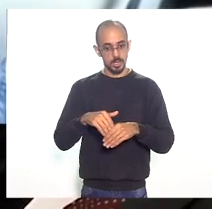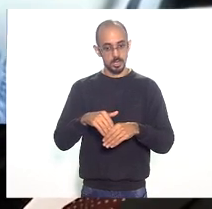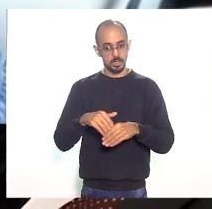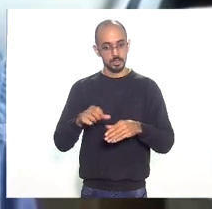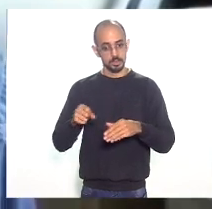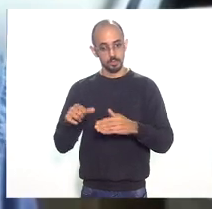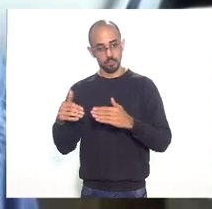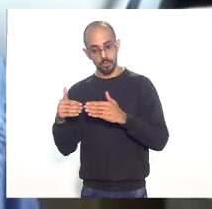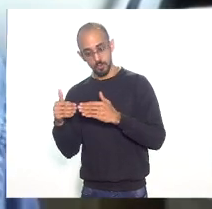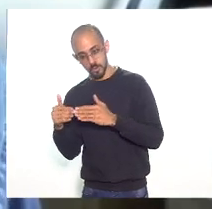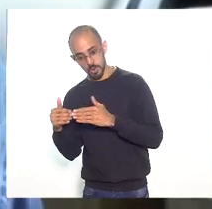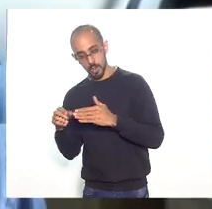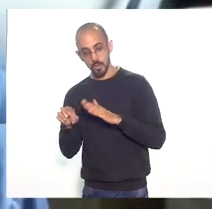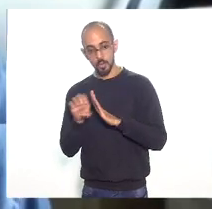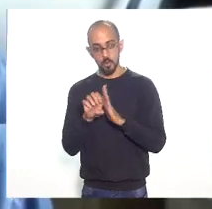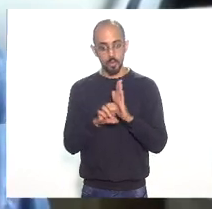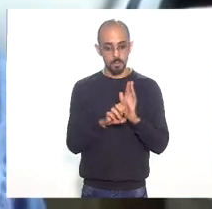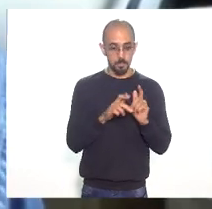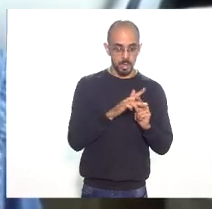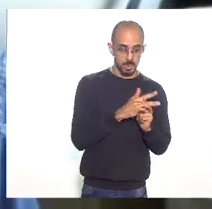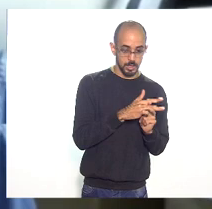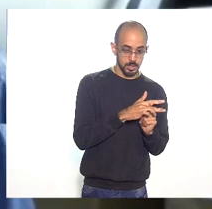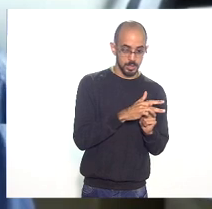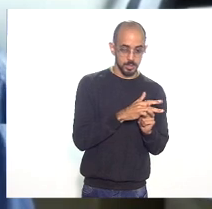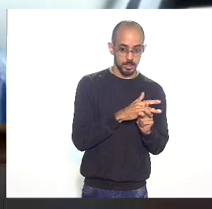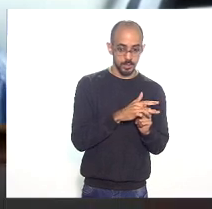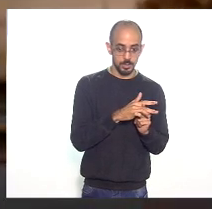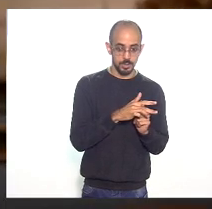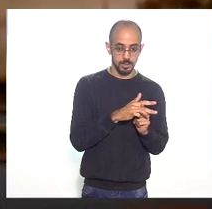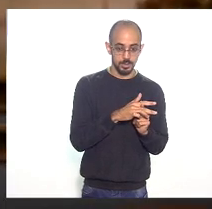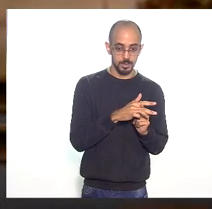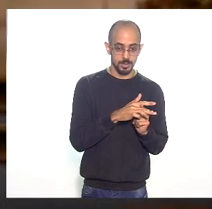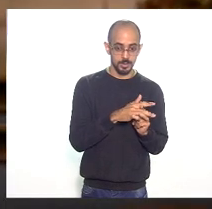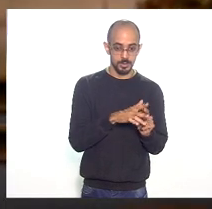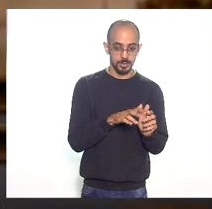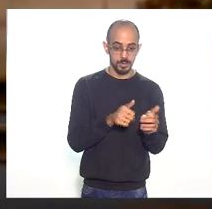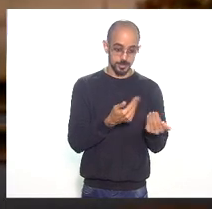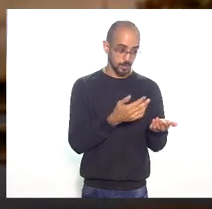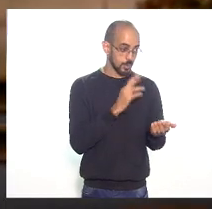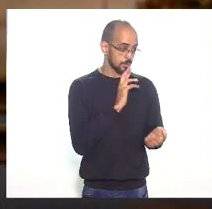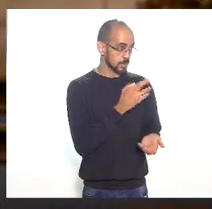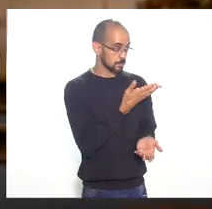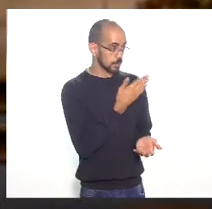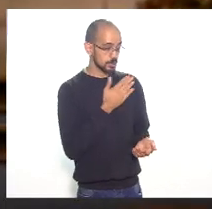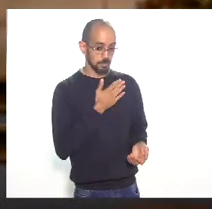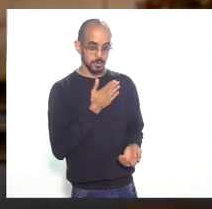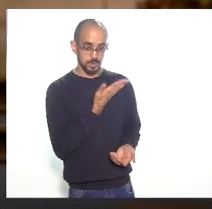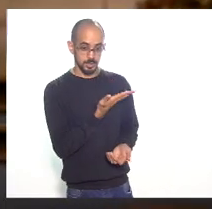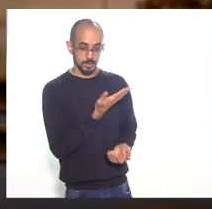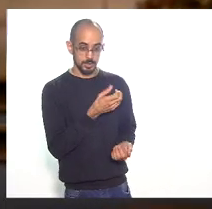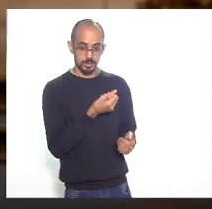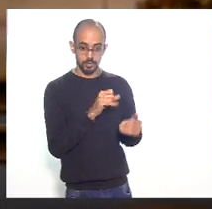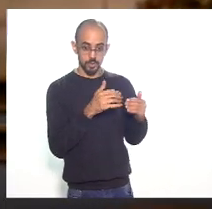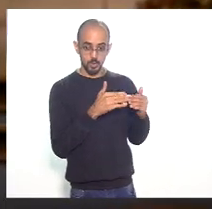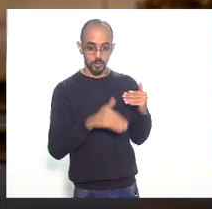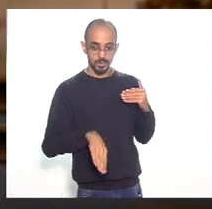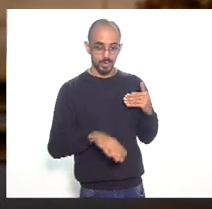perguntei ao senhor porque... Então, eu estou respondendo, vossa excelência. Se é contrário, é contrário.